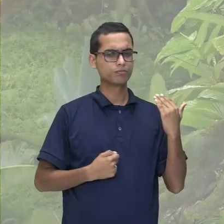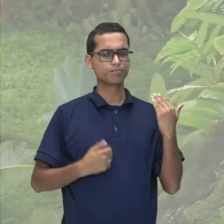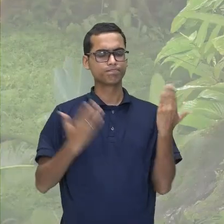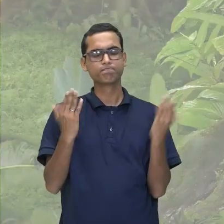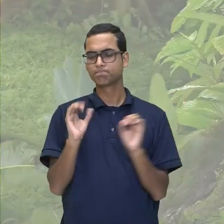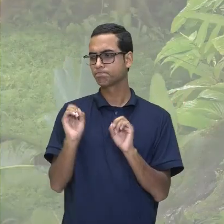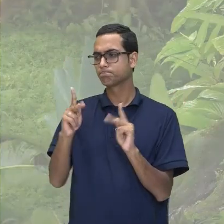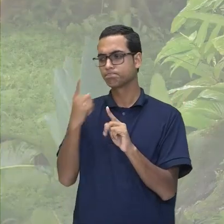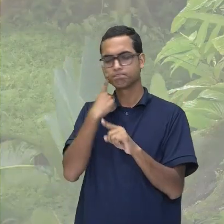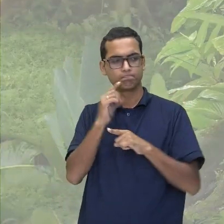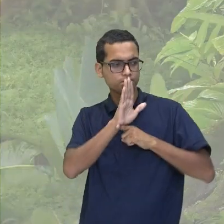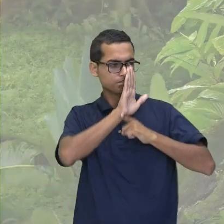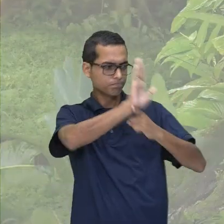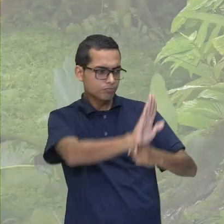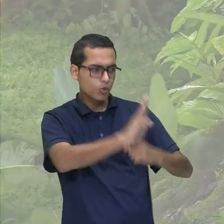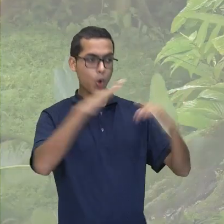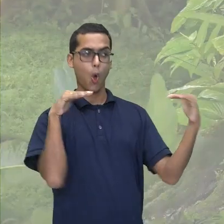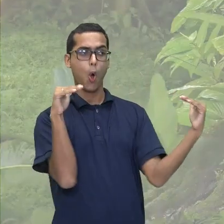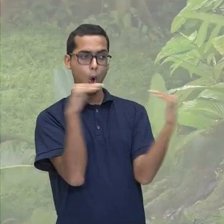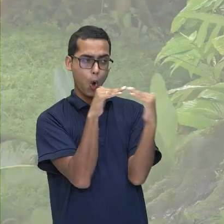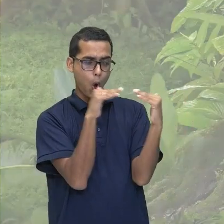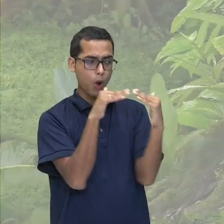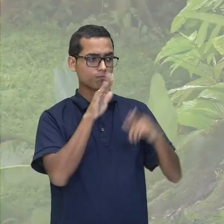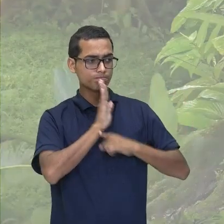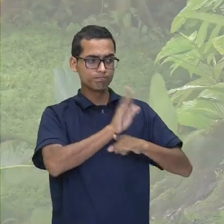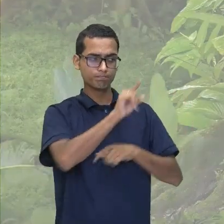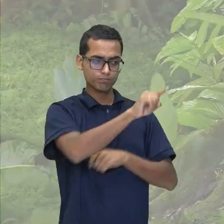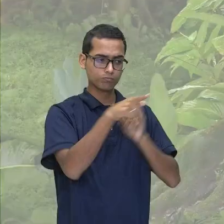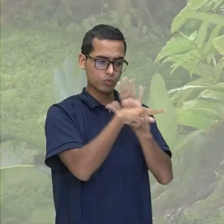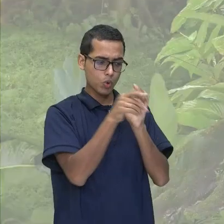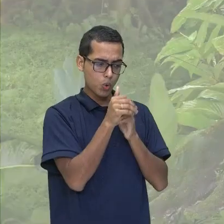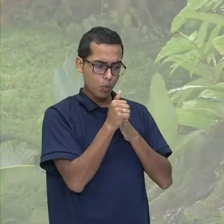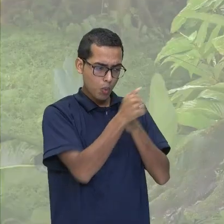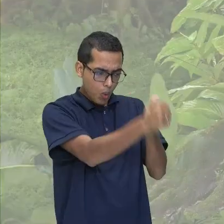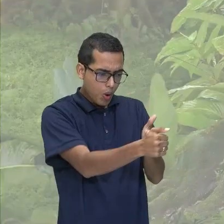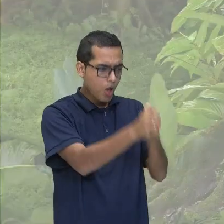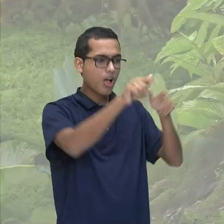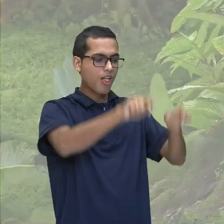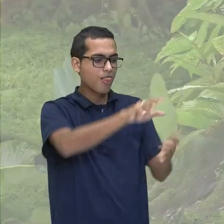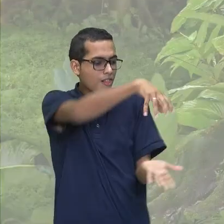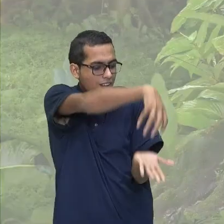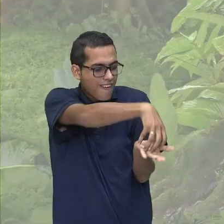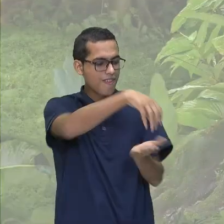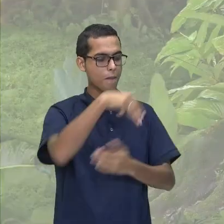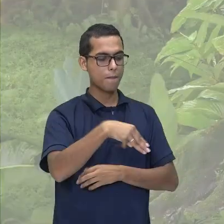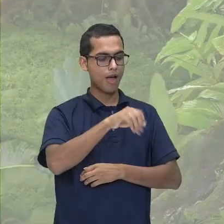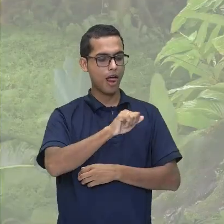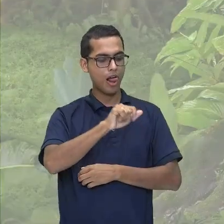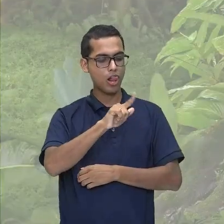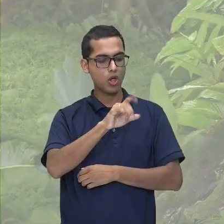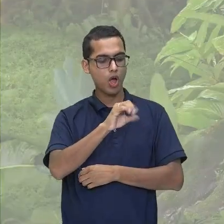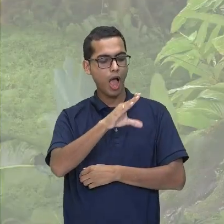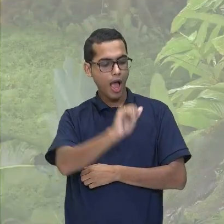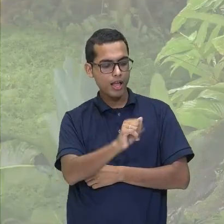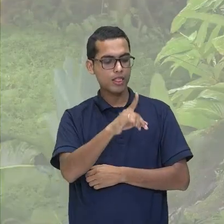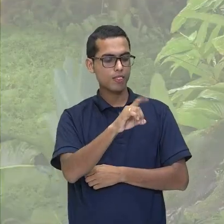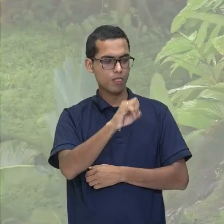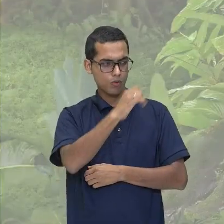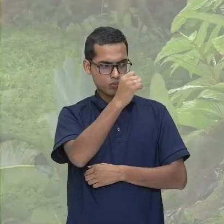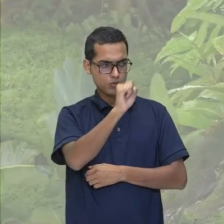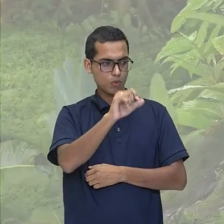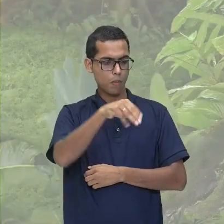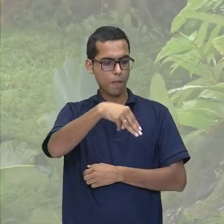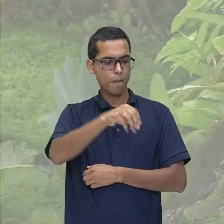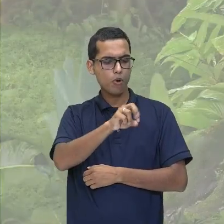bem, eu concordo levar você até a Maloca dos Mortos. Mas